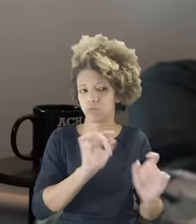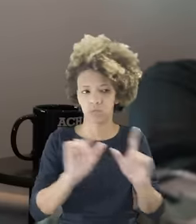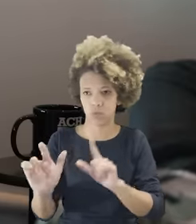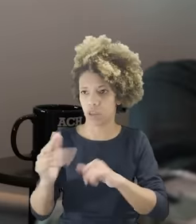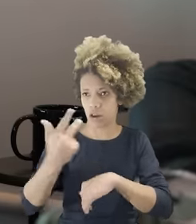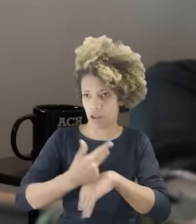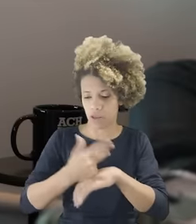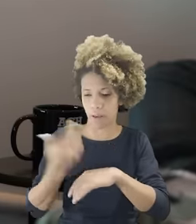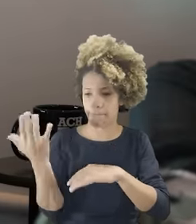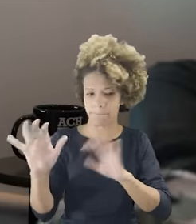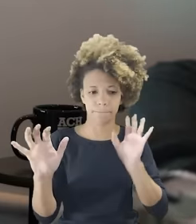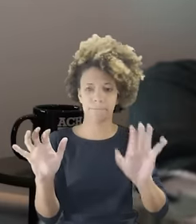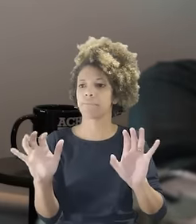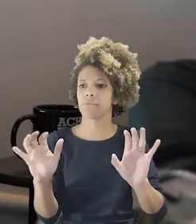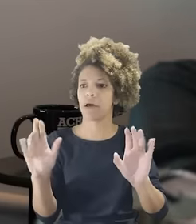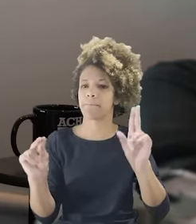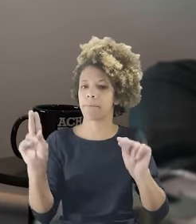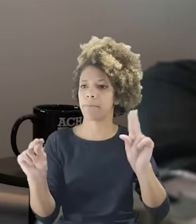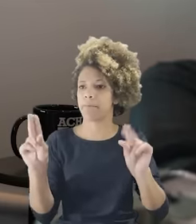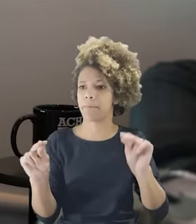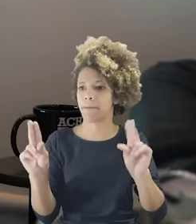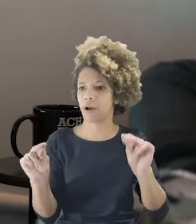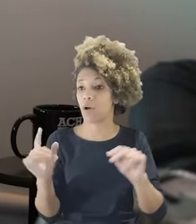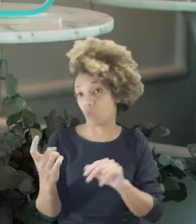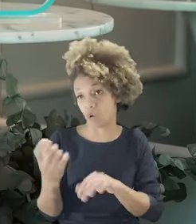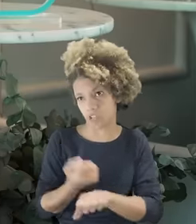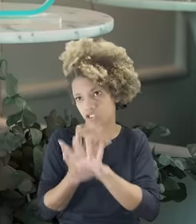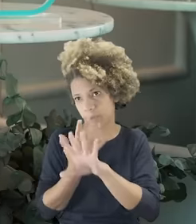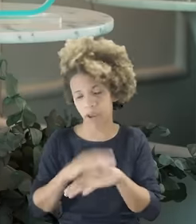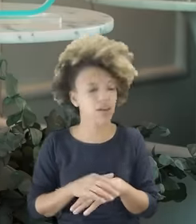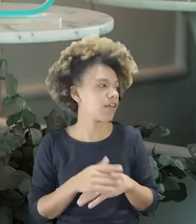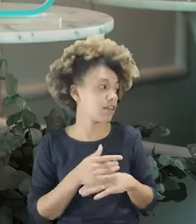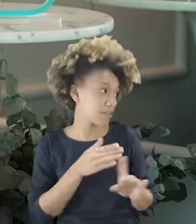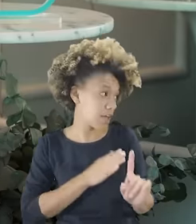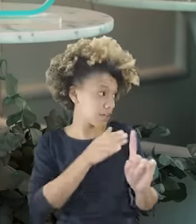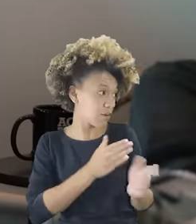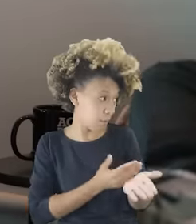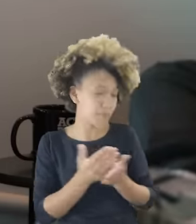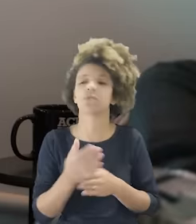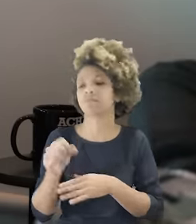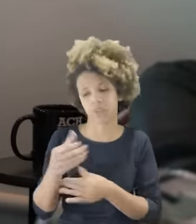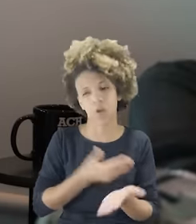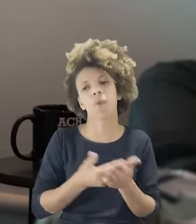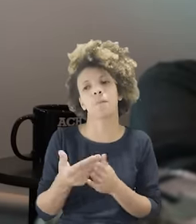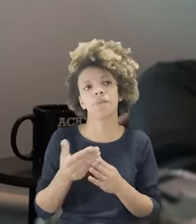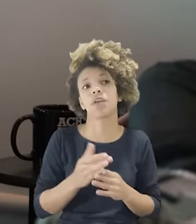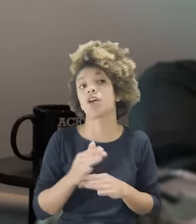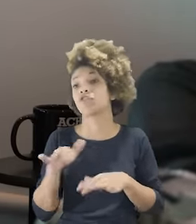trocava a tela era em sincronias Luz ficavam conversando em tempo aparecendo as duas telas como uma chamada mesmo e a doutora Rosângela começou a se destacar